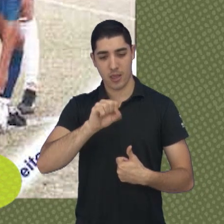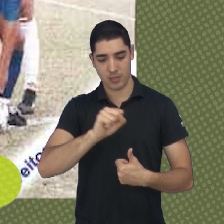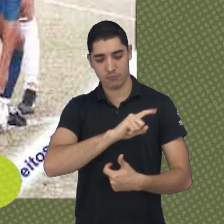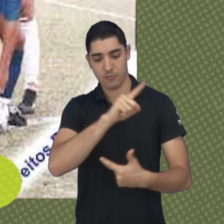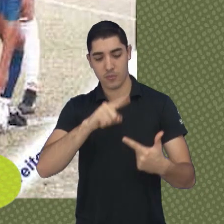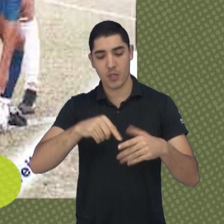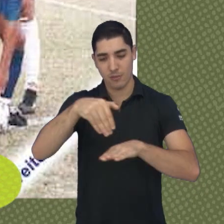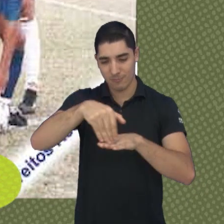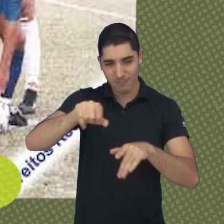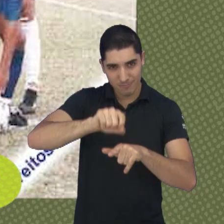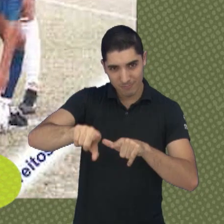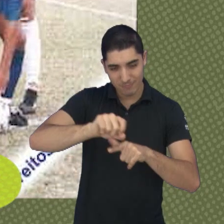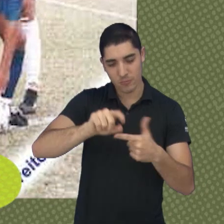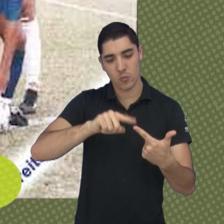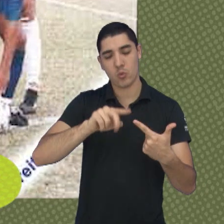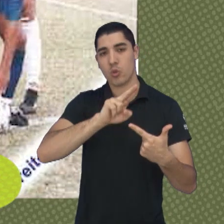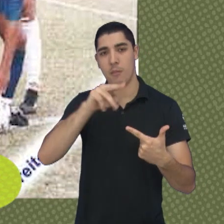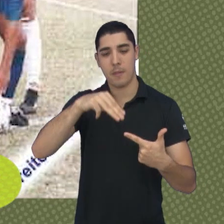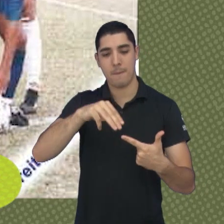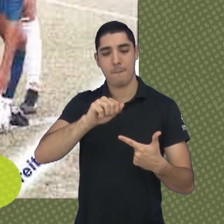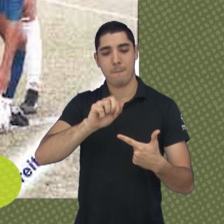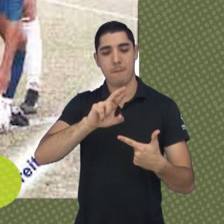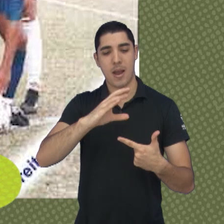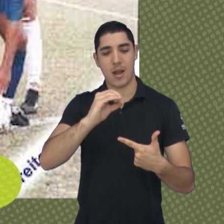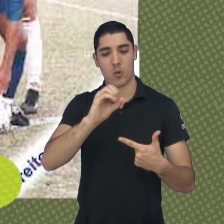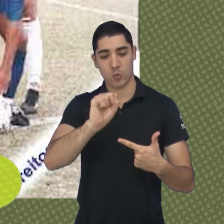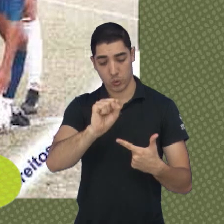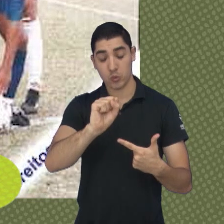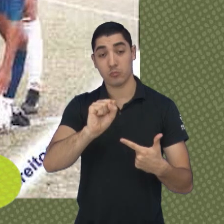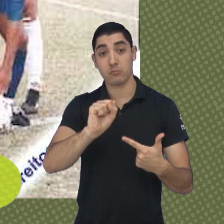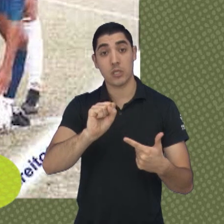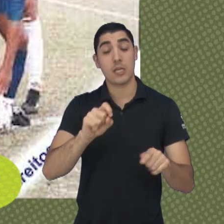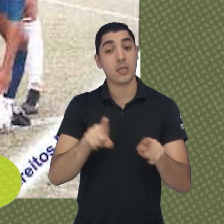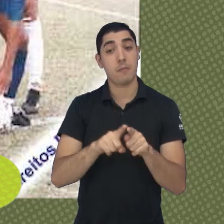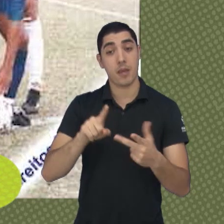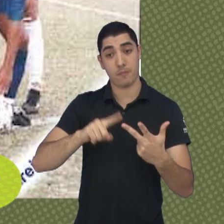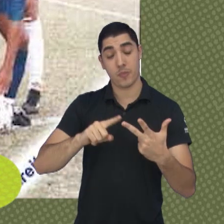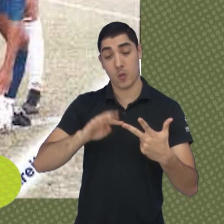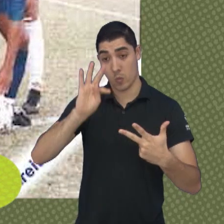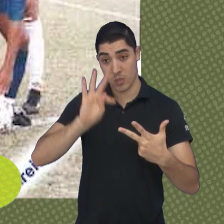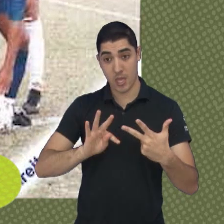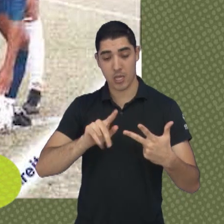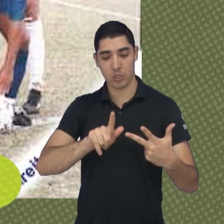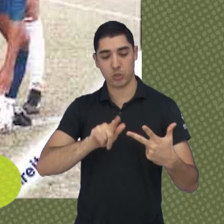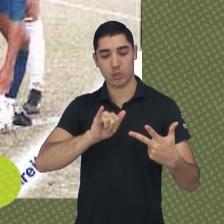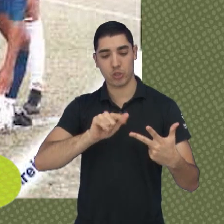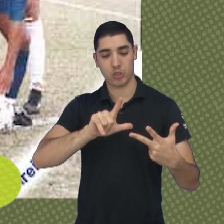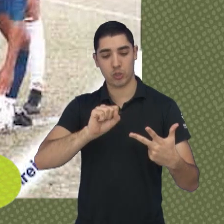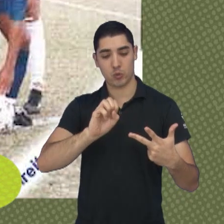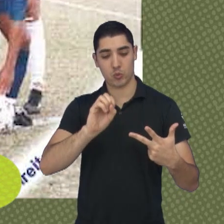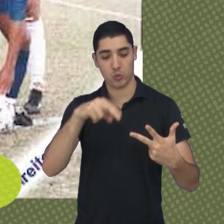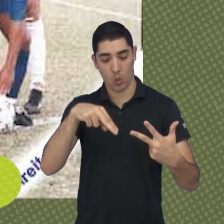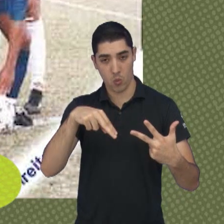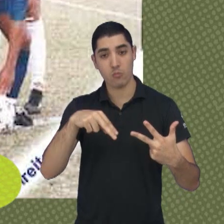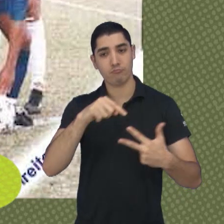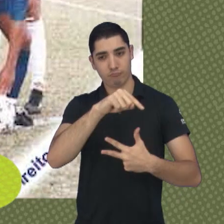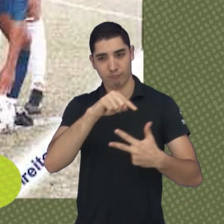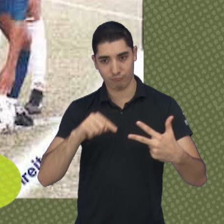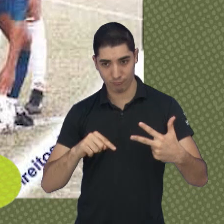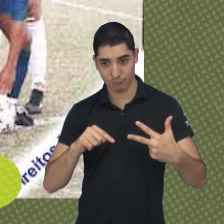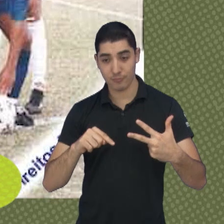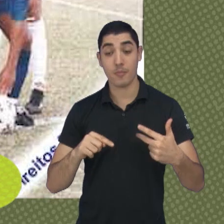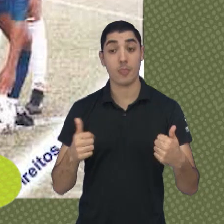Vinícius, Goiabinha, que ainda moram na cidade. O time era comandado pelo treinador Gilson Nunes. Naquele time também